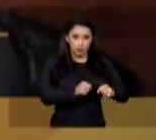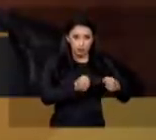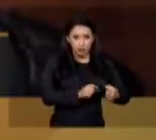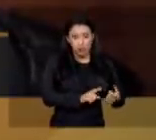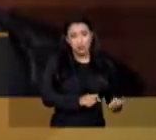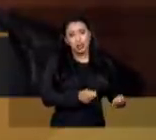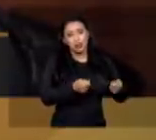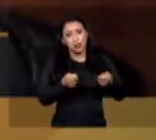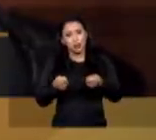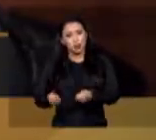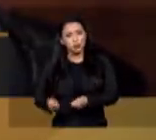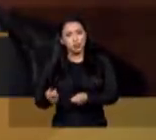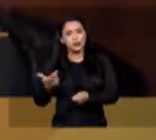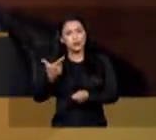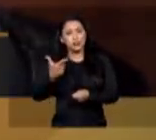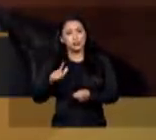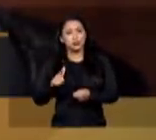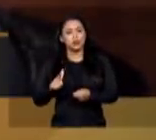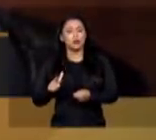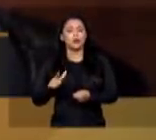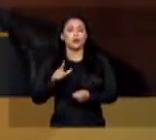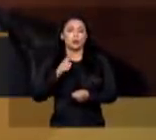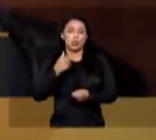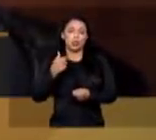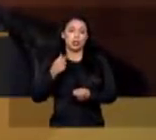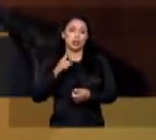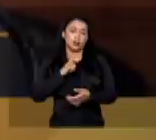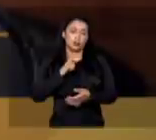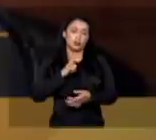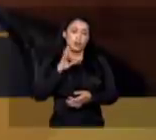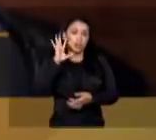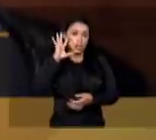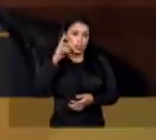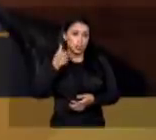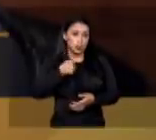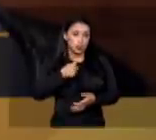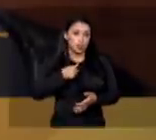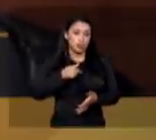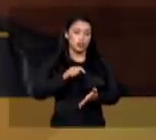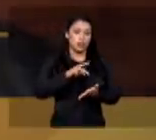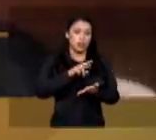os efeitos declarados por mim, pelo relator,